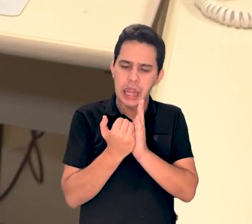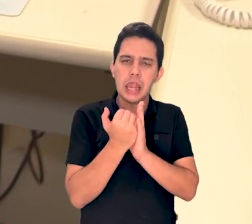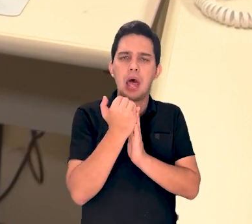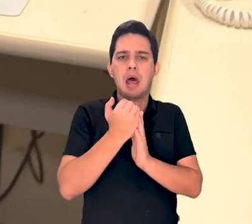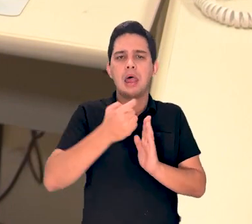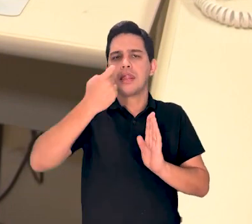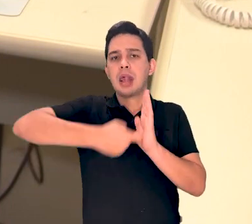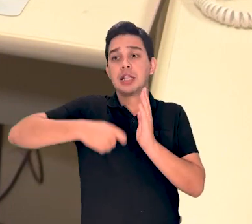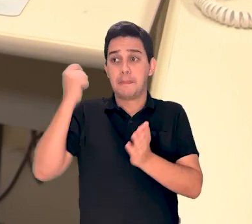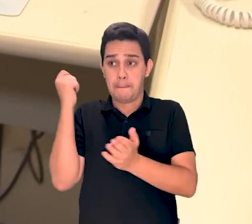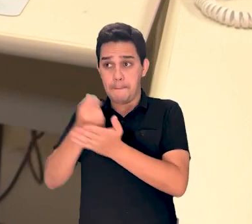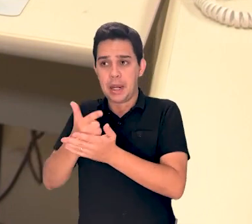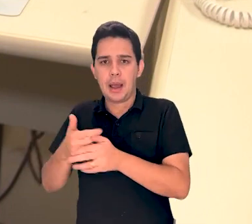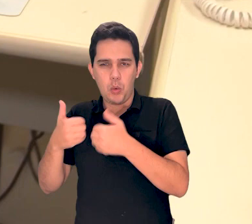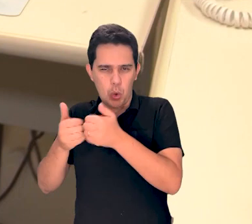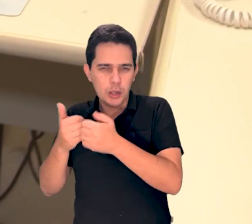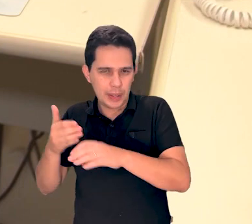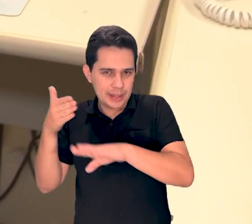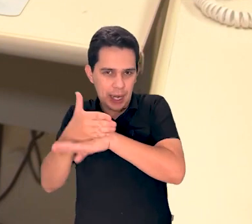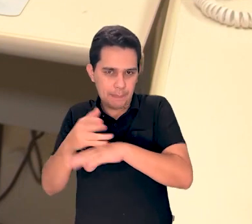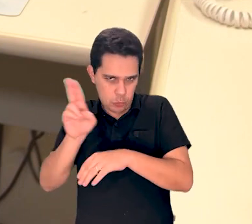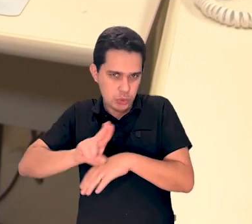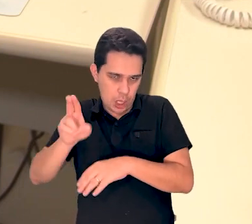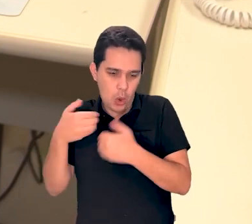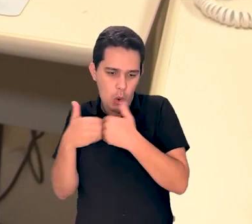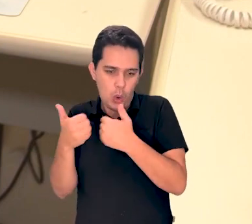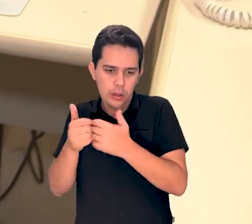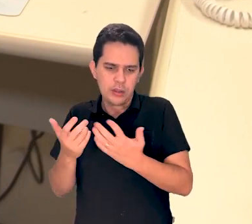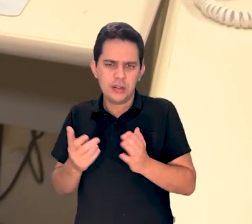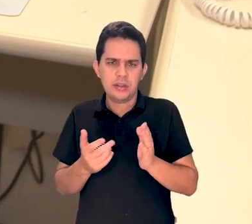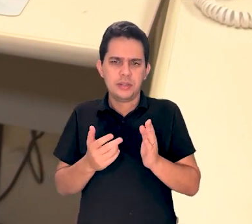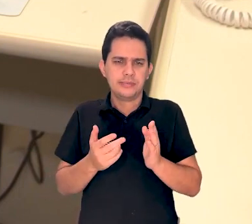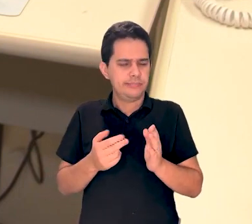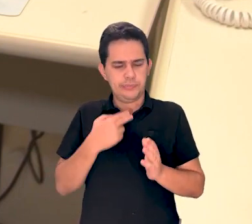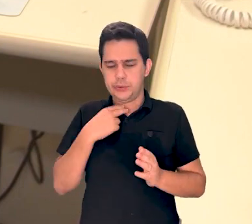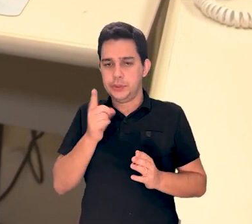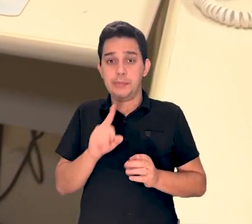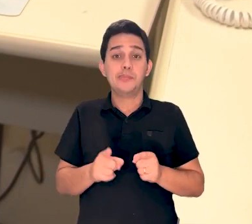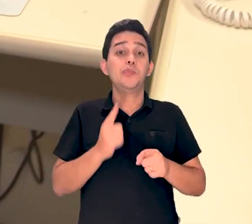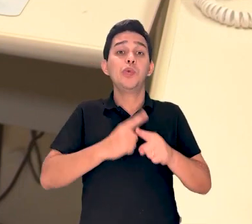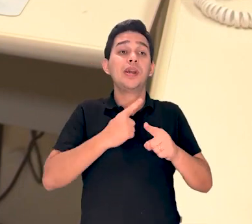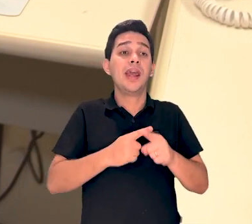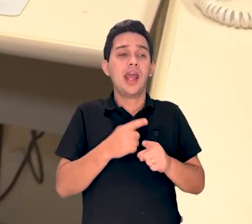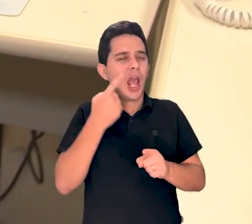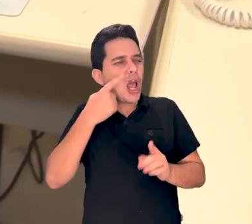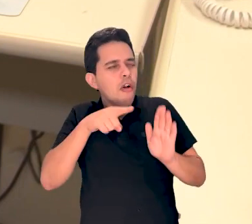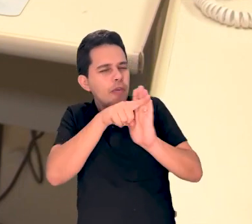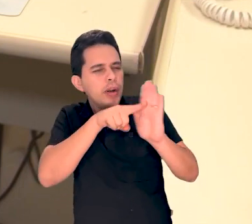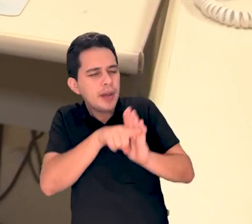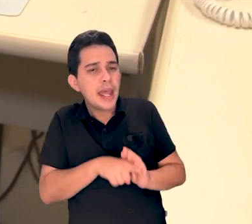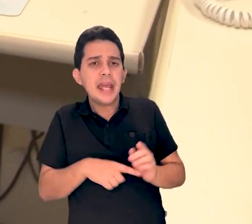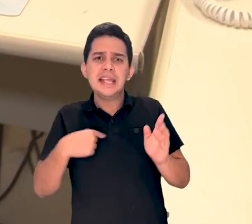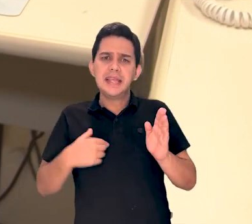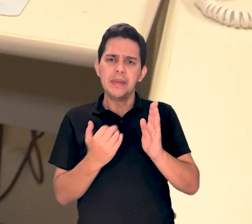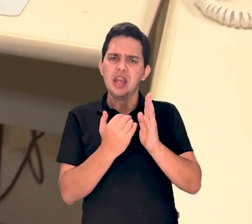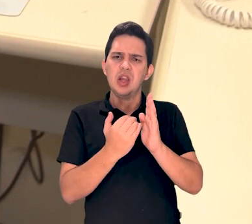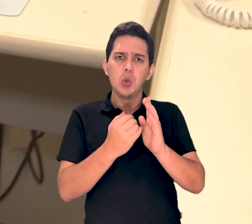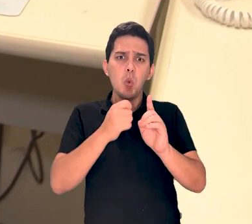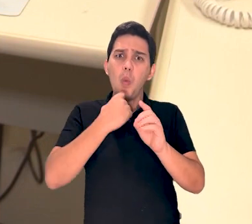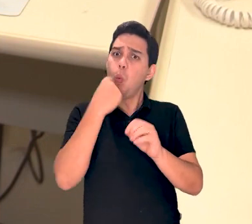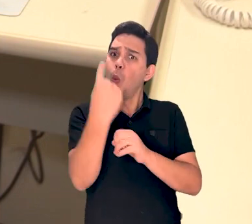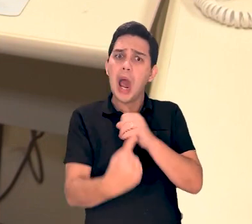quer dizer às vezes aconteciam três aumentos no mesmo ano e por percentuais sempre acima da inflação